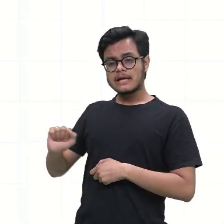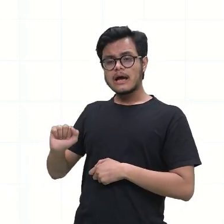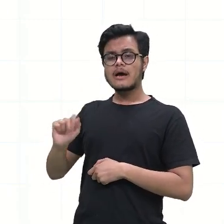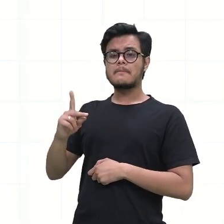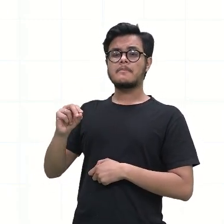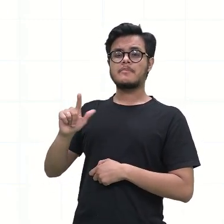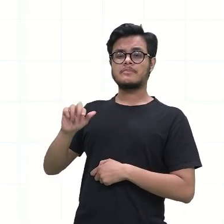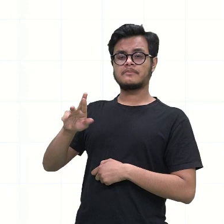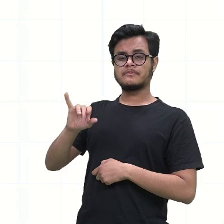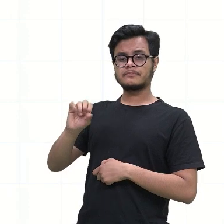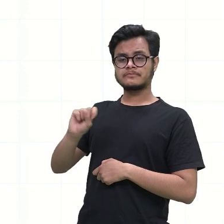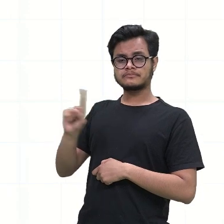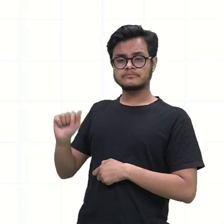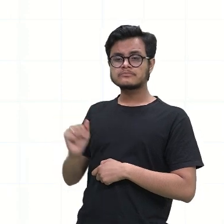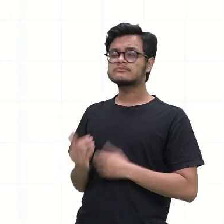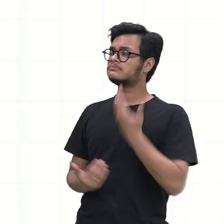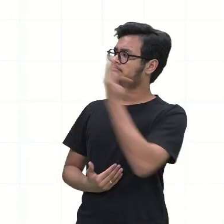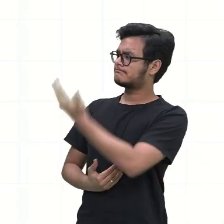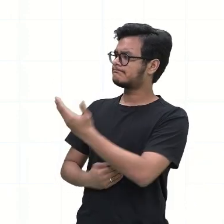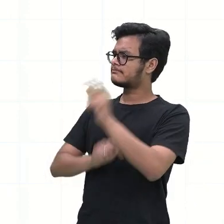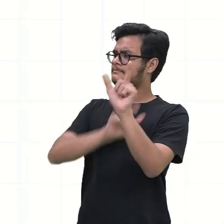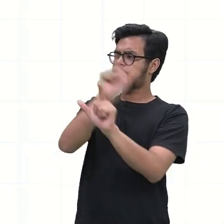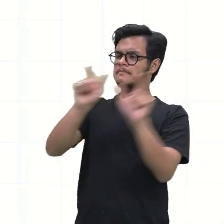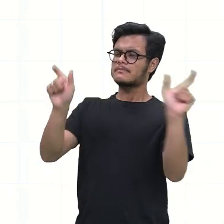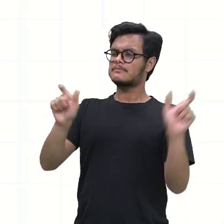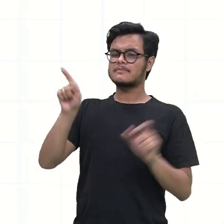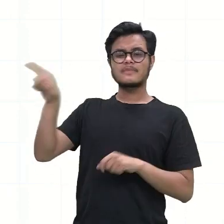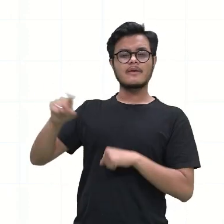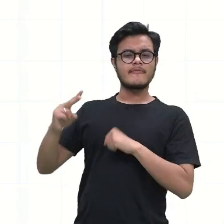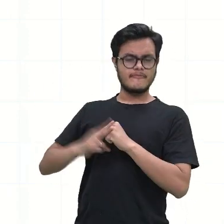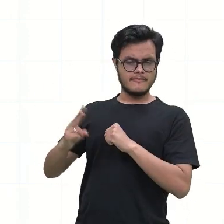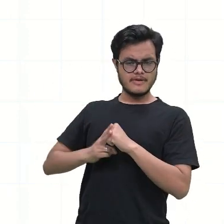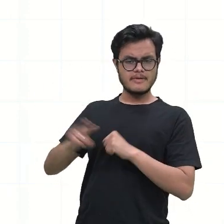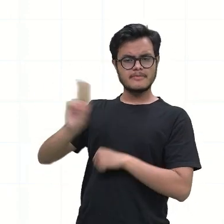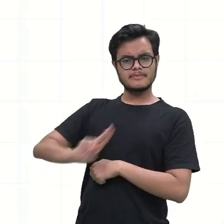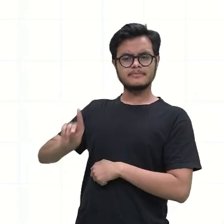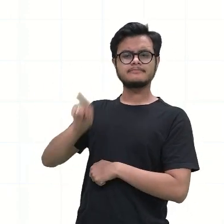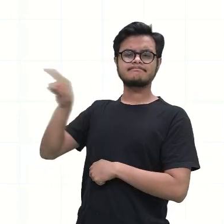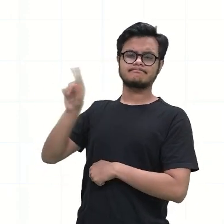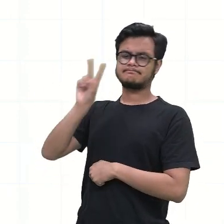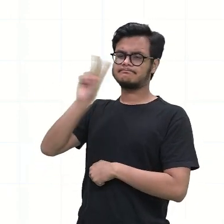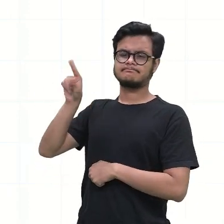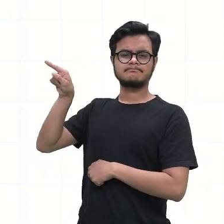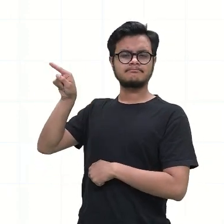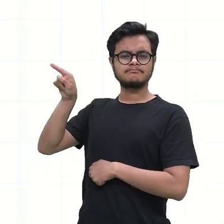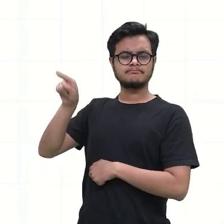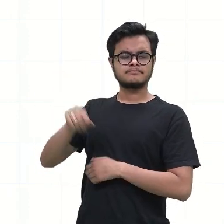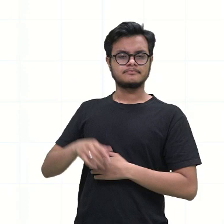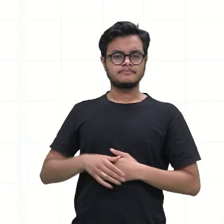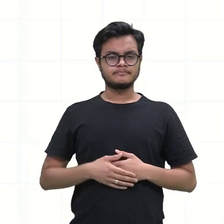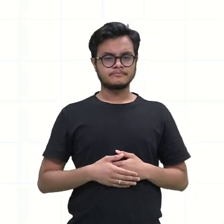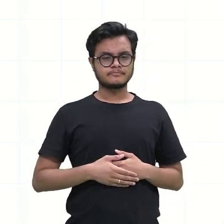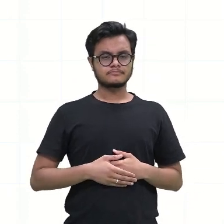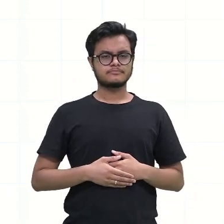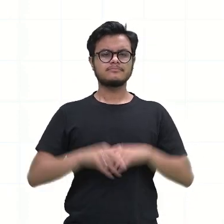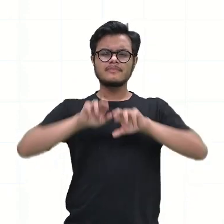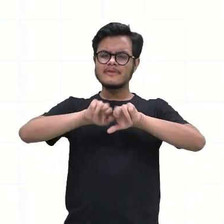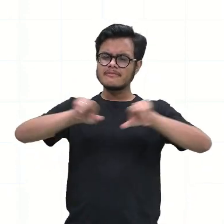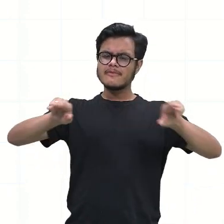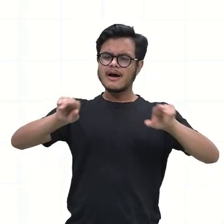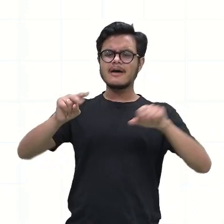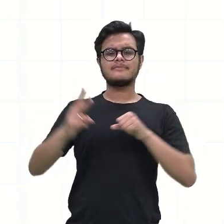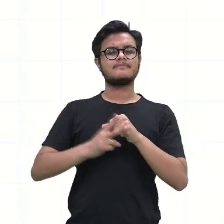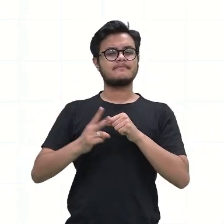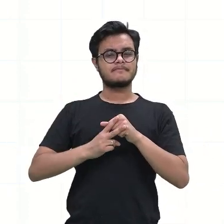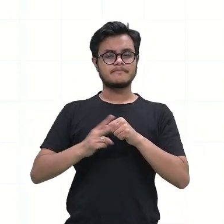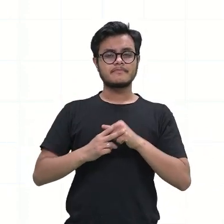polarizar, guiar, calibrar, engajar, antever, visualizar, descobrir, vários tipos de